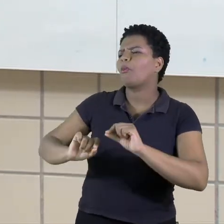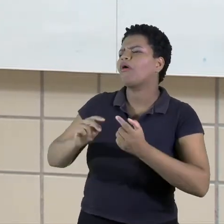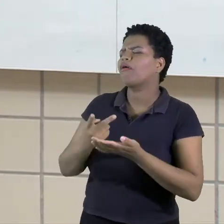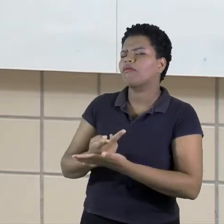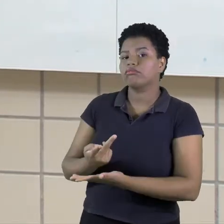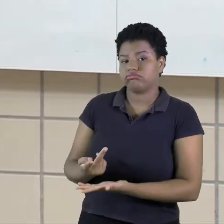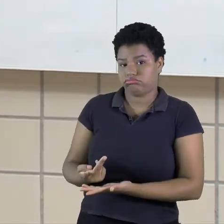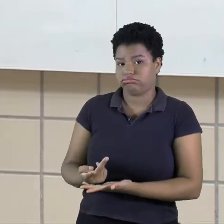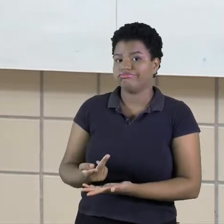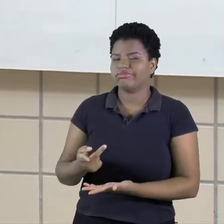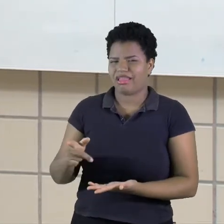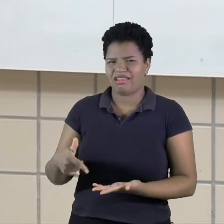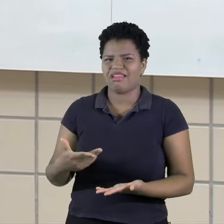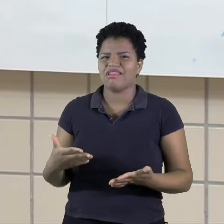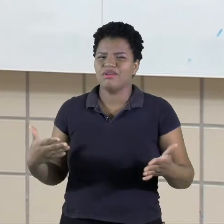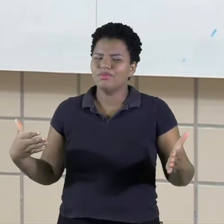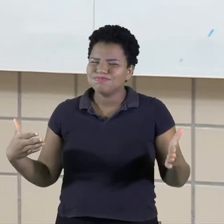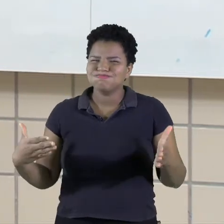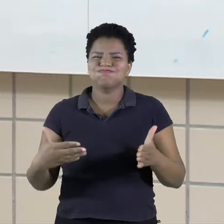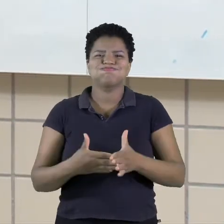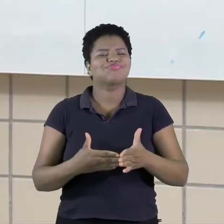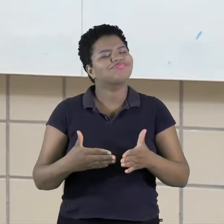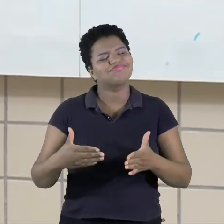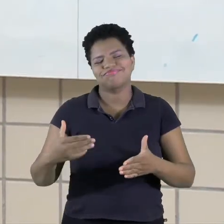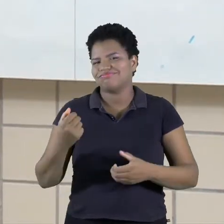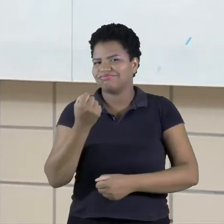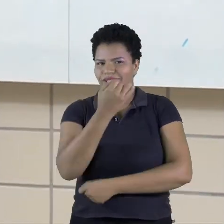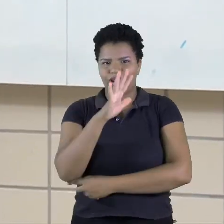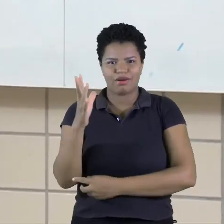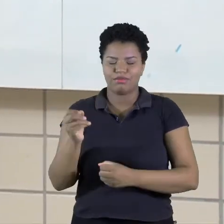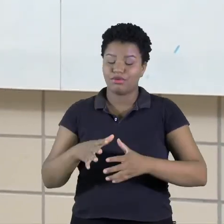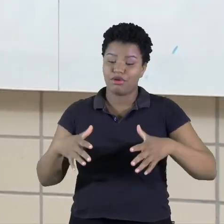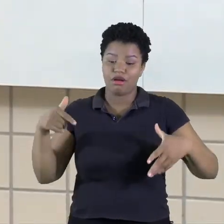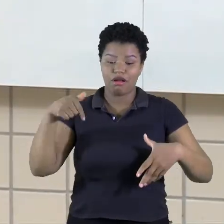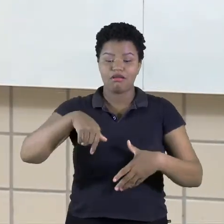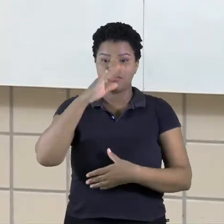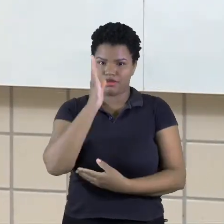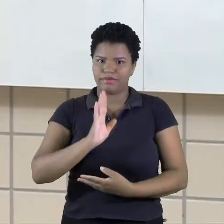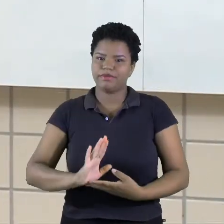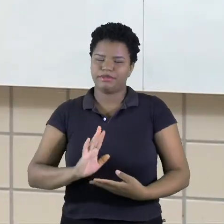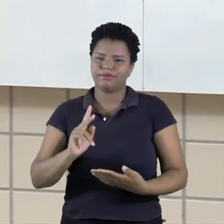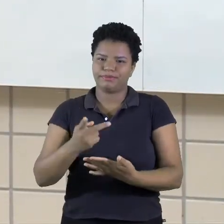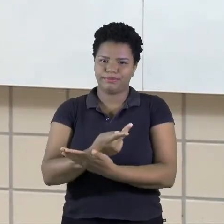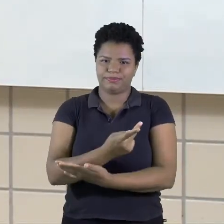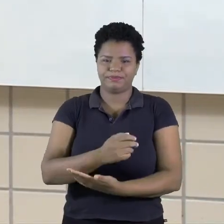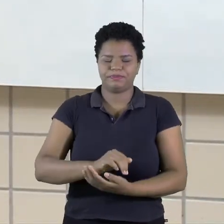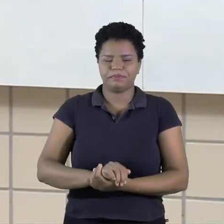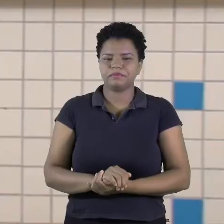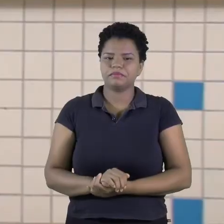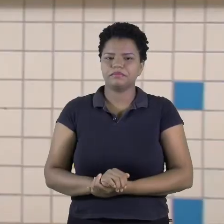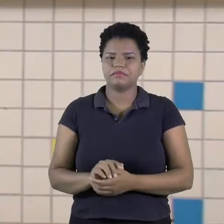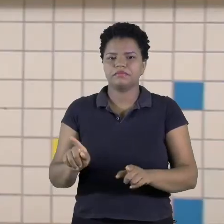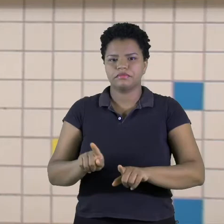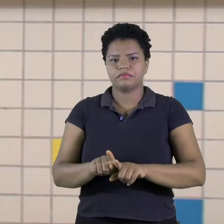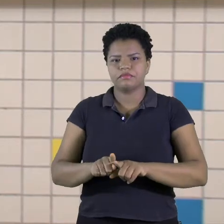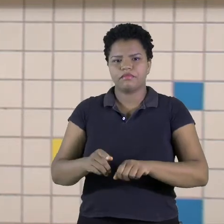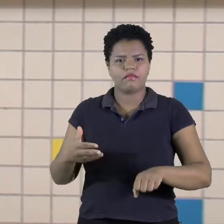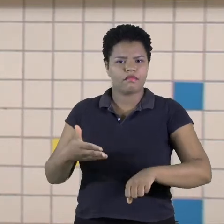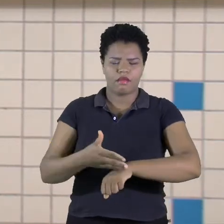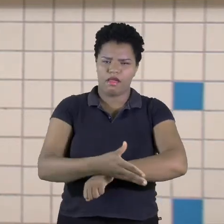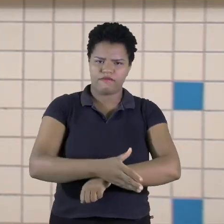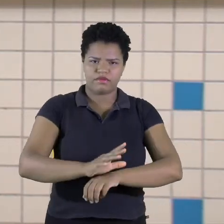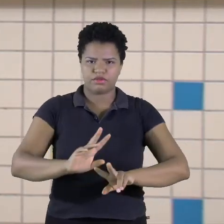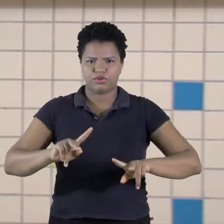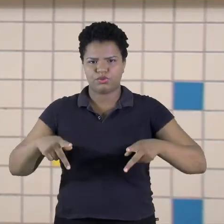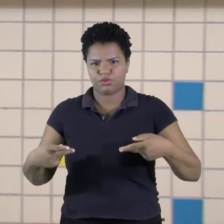foi um impacto ambiental muito grande que nós sofremos aqui no nosso Brasil, tá? Bom, além da interferência dos seres humanos que a gente viu